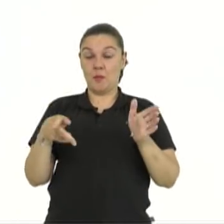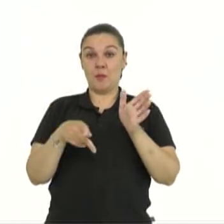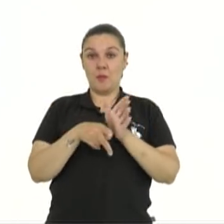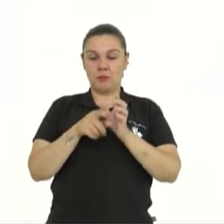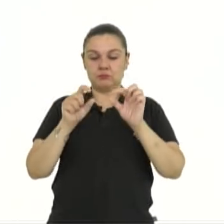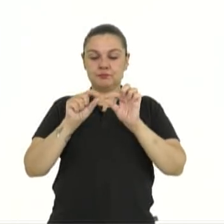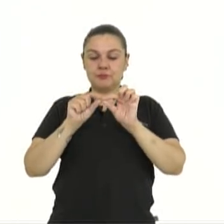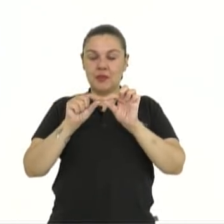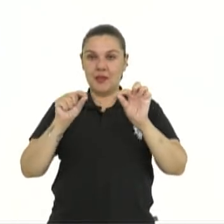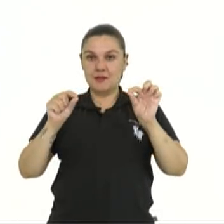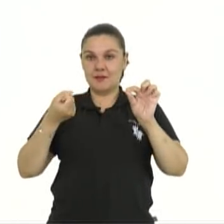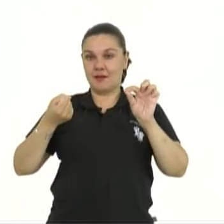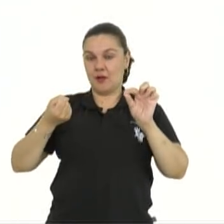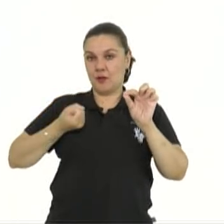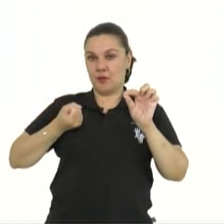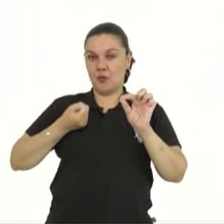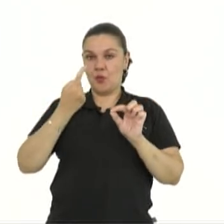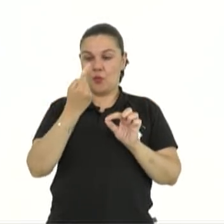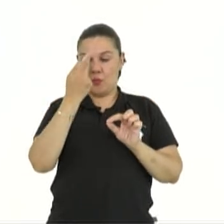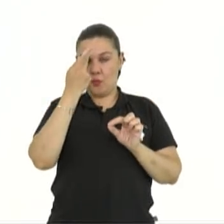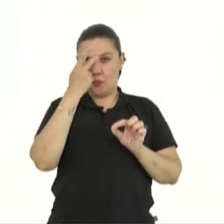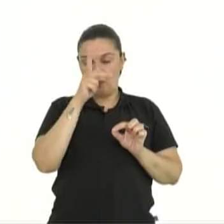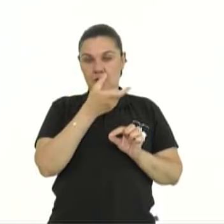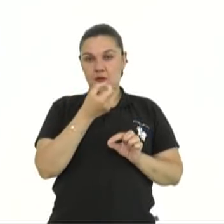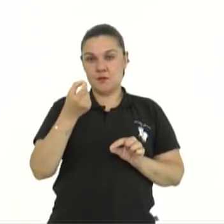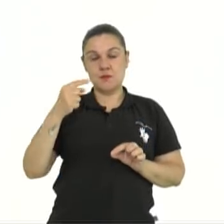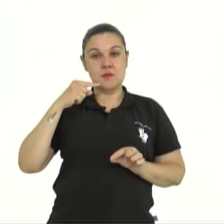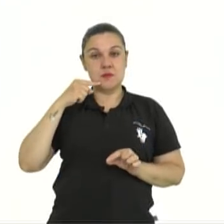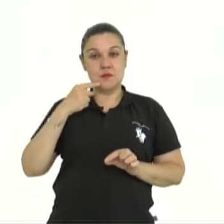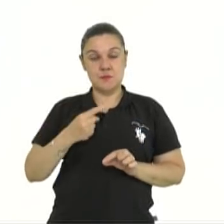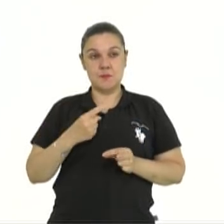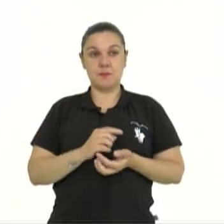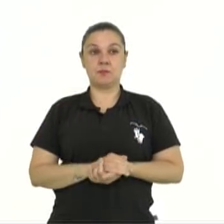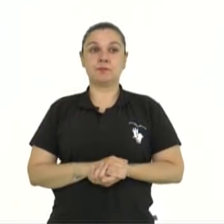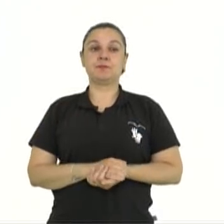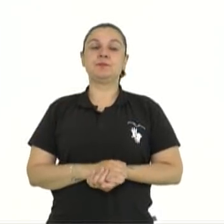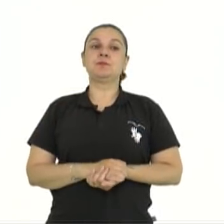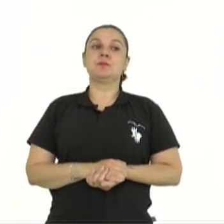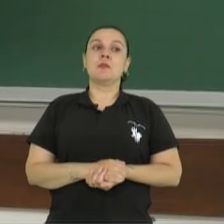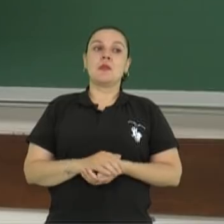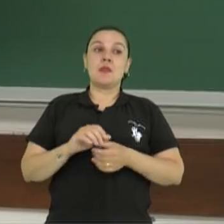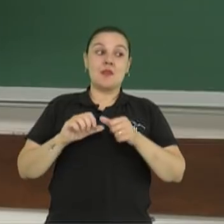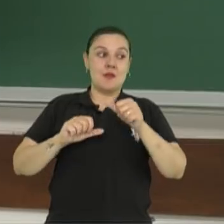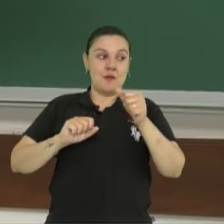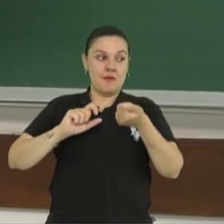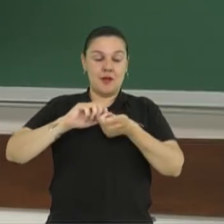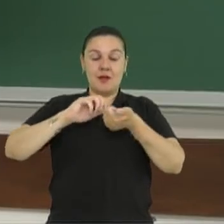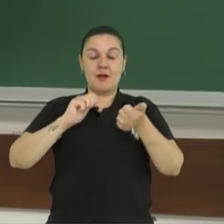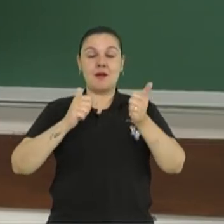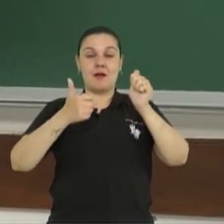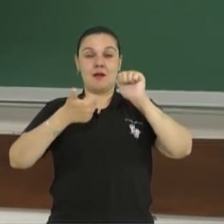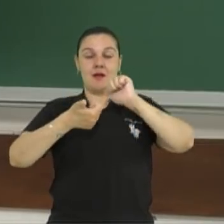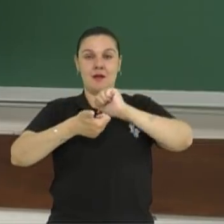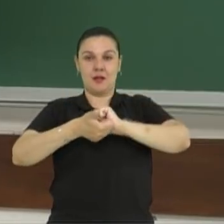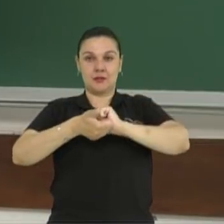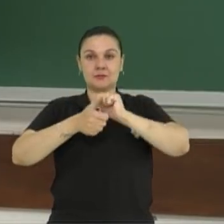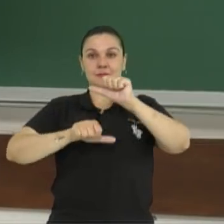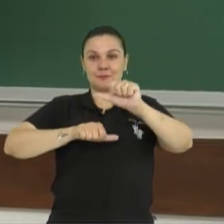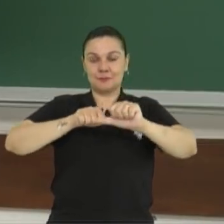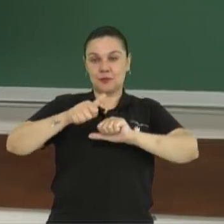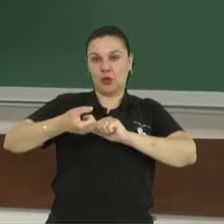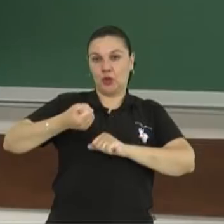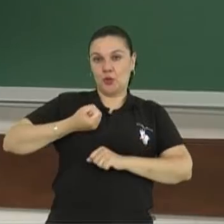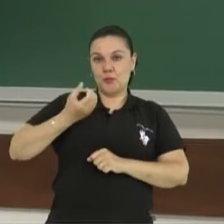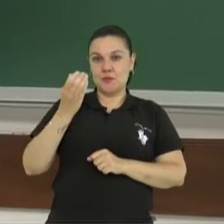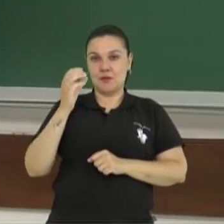escala, né, de valor numérico, 1 para 200 mil. Então, eu preciso fazer aquela conversão, aquela transformação